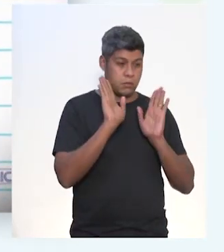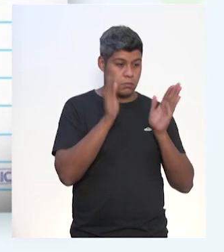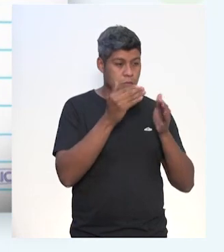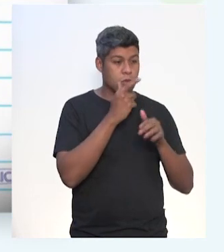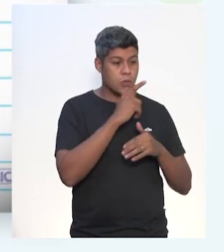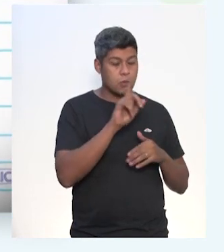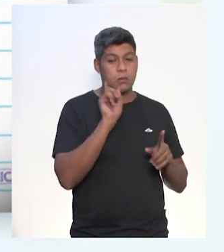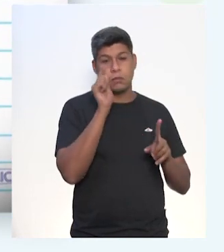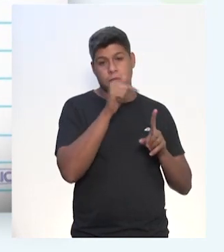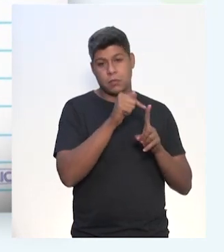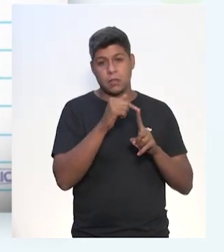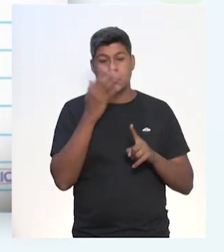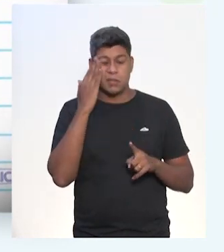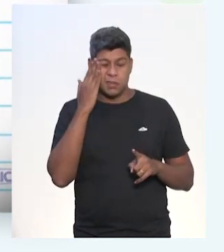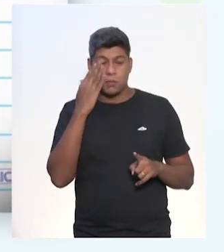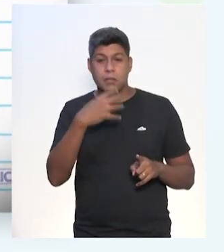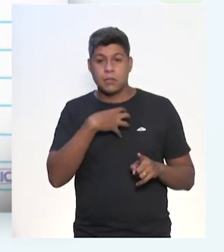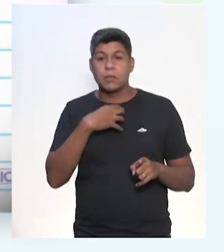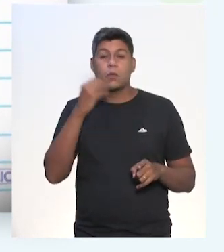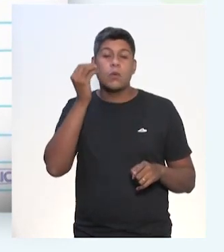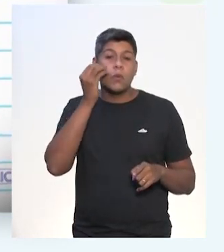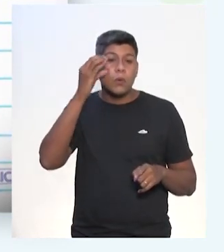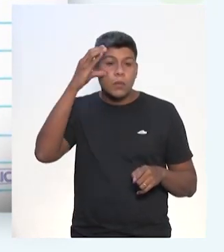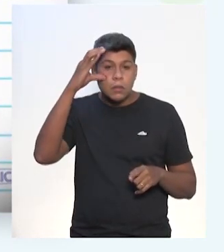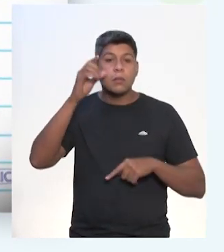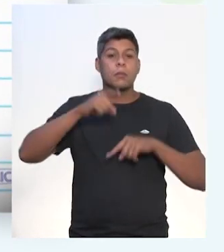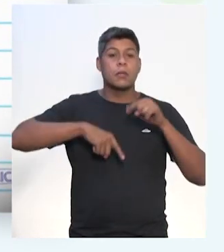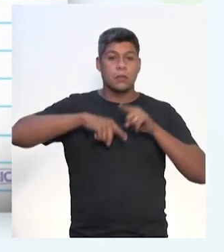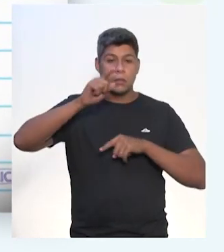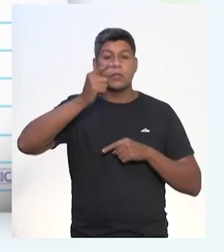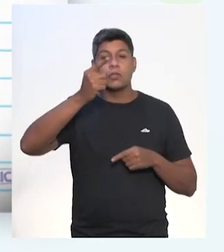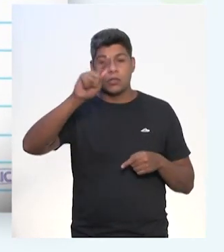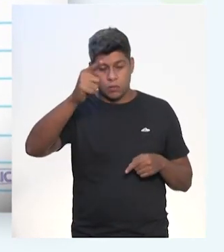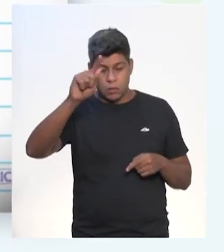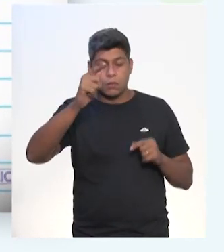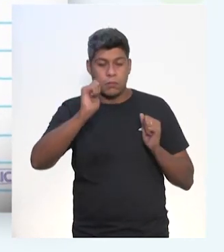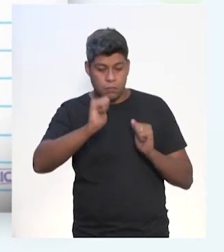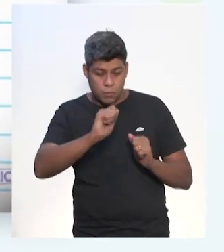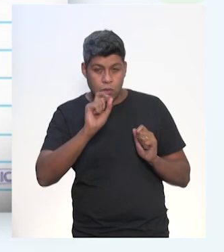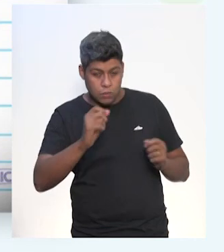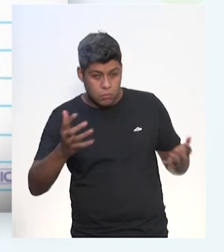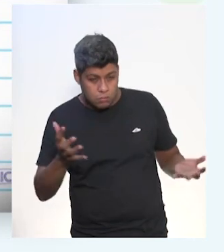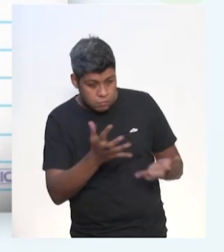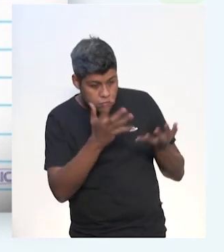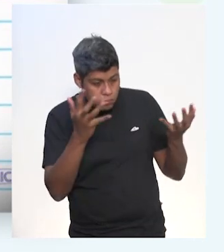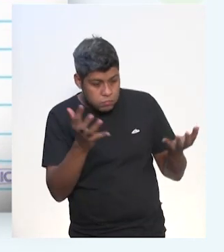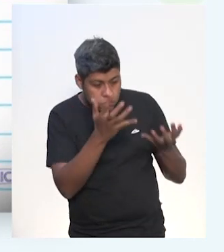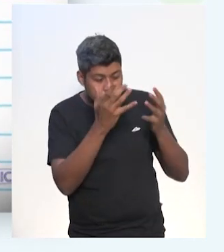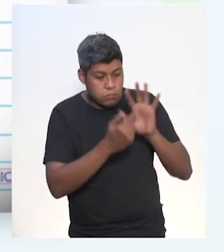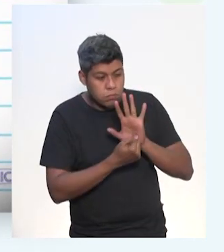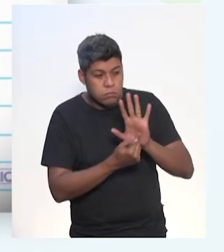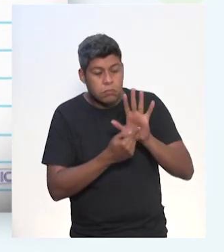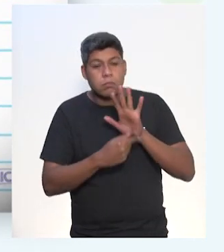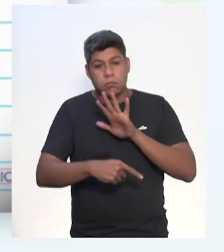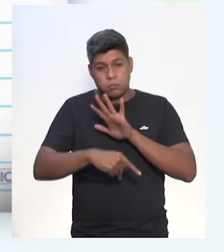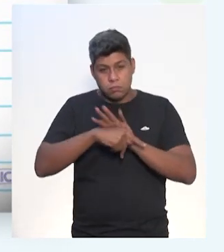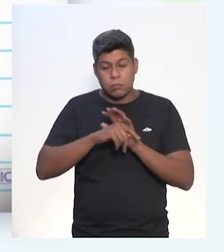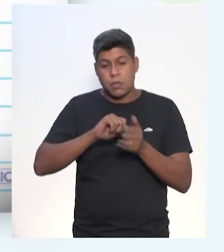alcance das metas. Nesse sentido, o conhecimento e as ferramentas geográficas permitem regionalizar os indicadores